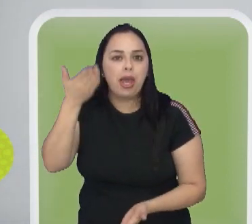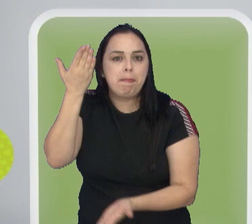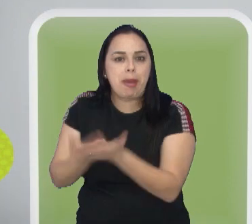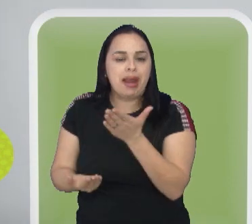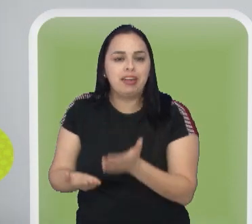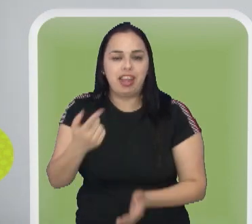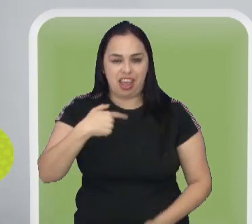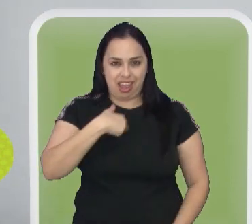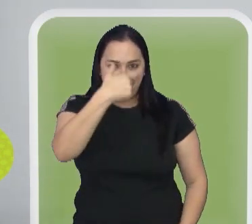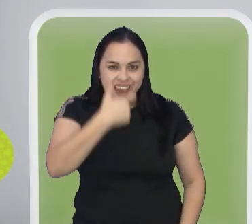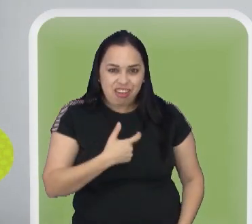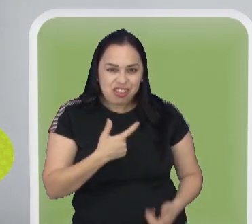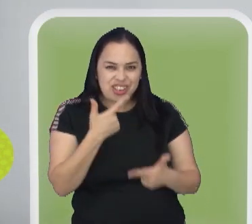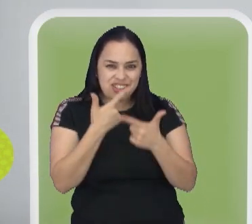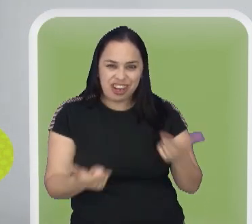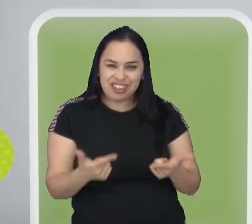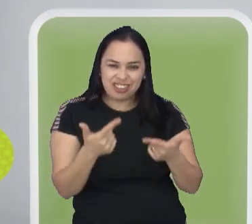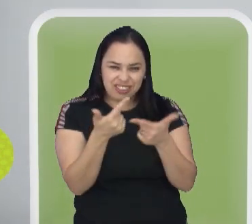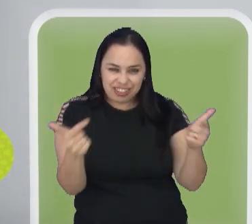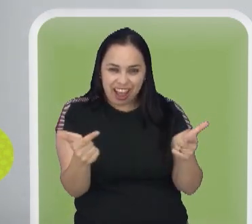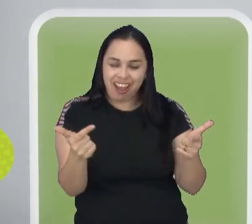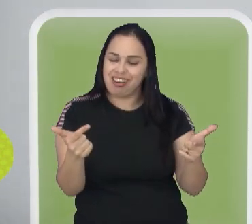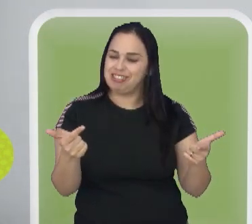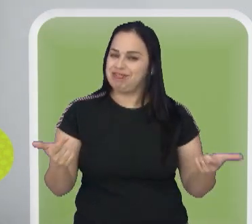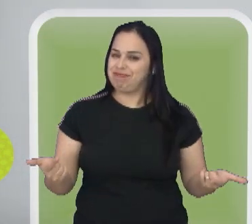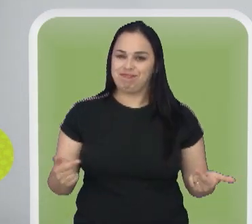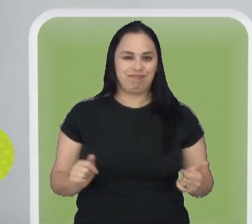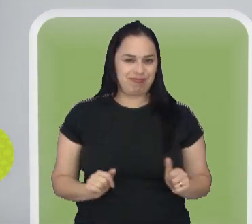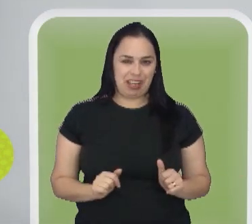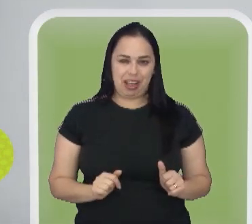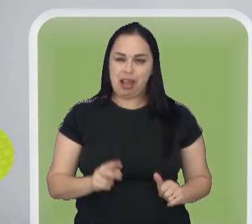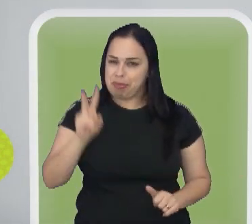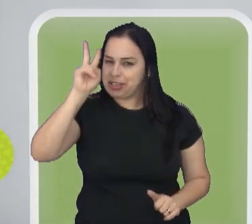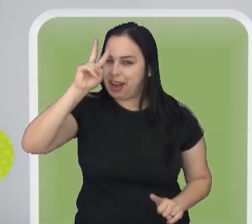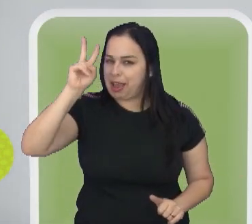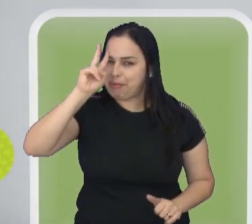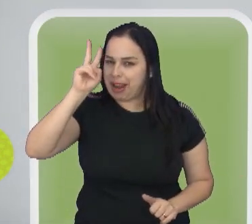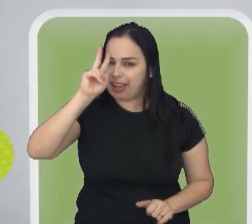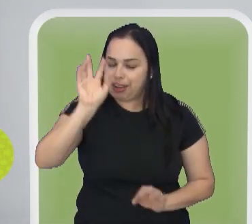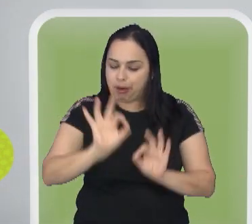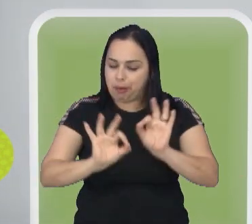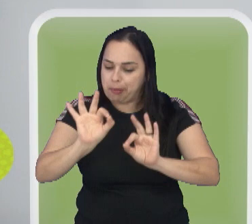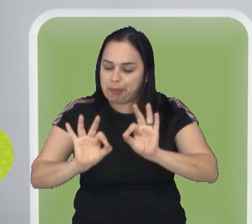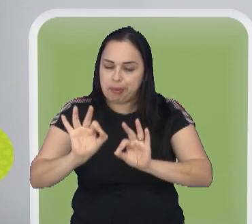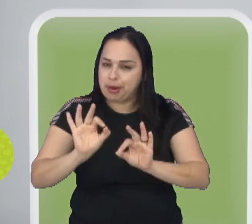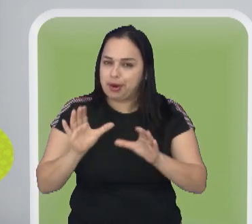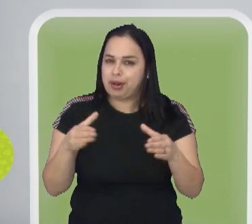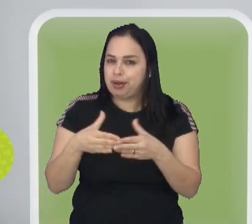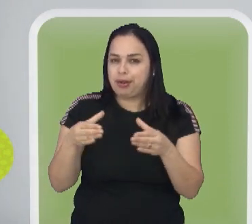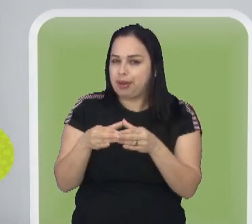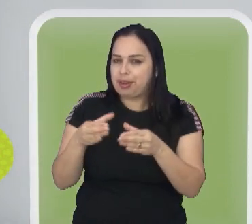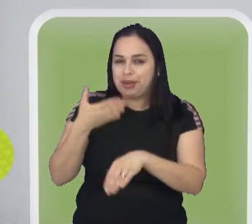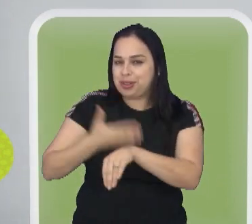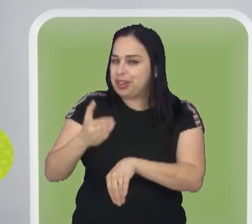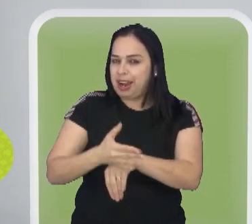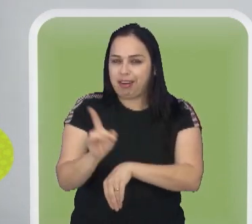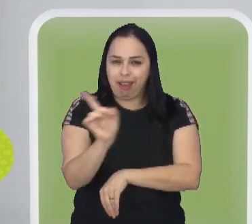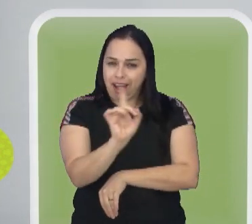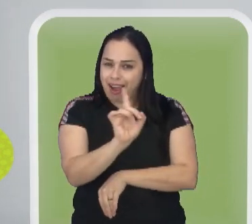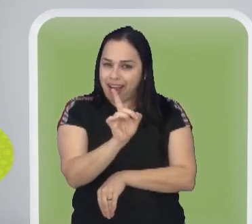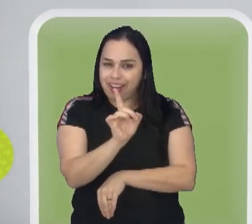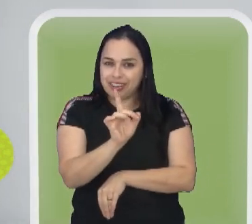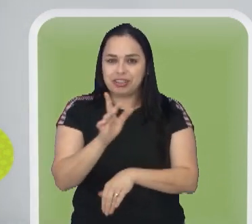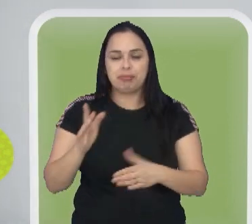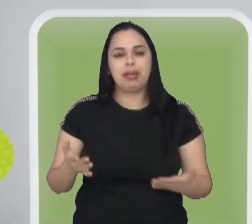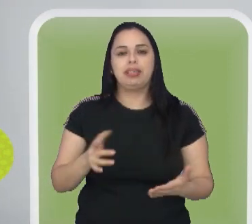enfim, eu não marco gol, eu não escalo o time, é bom lembrar isso também. Mas o São José, enfim, foi um resultado muito